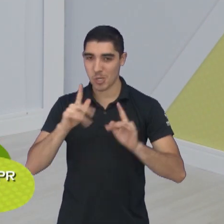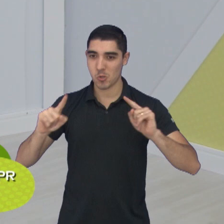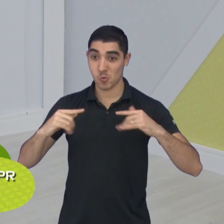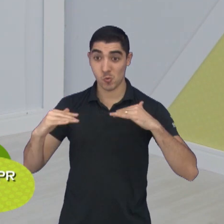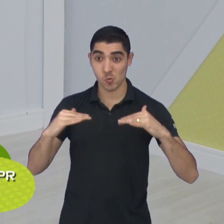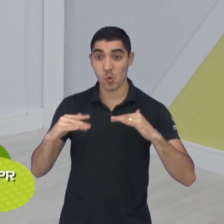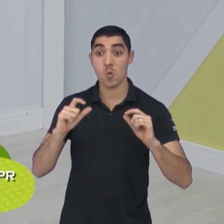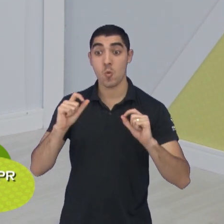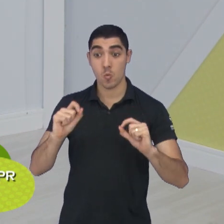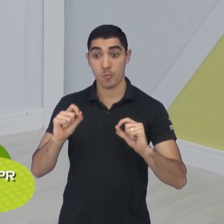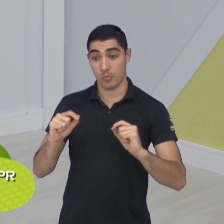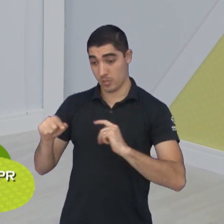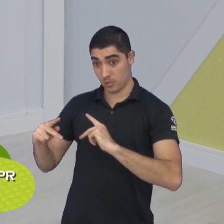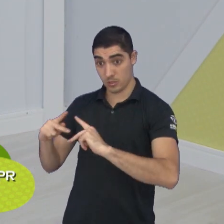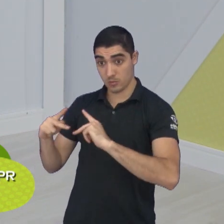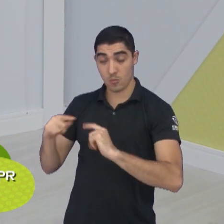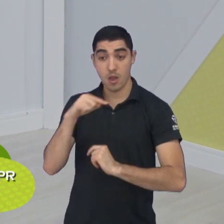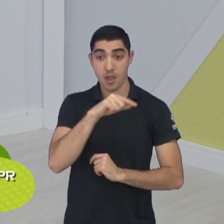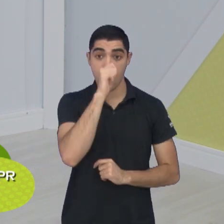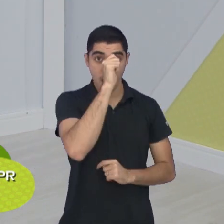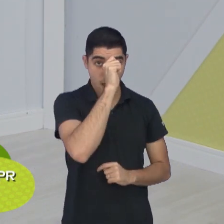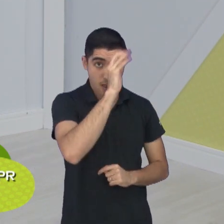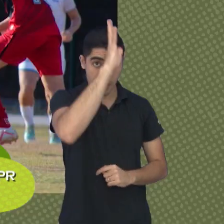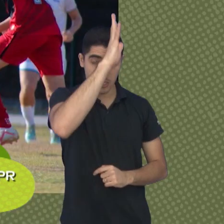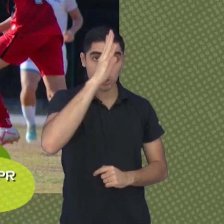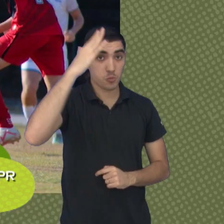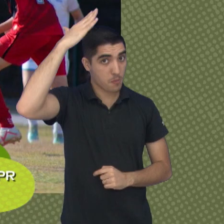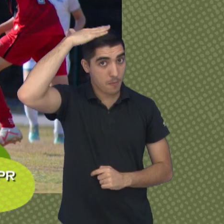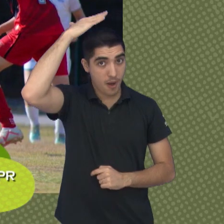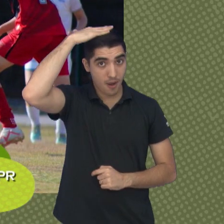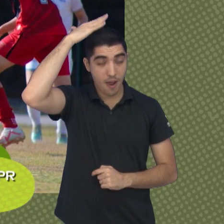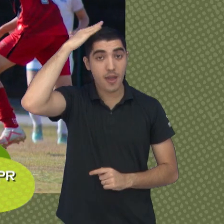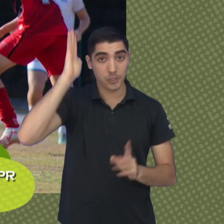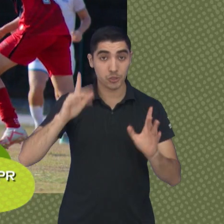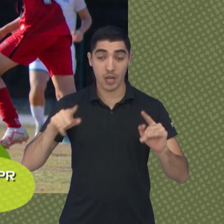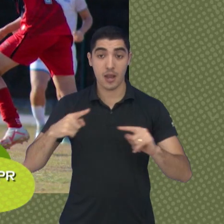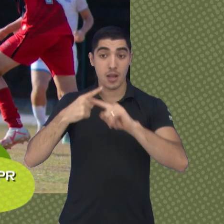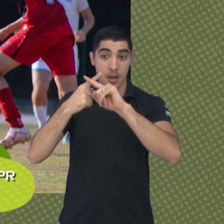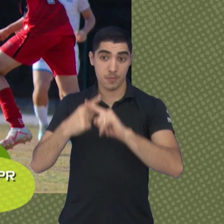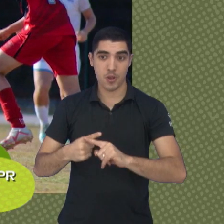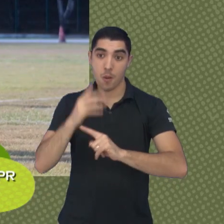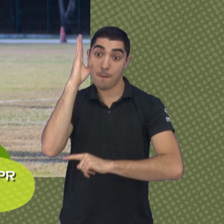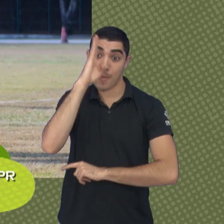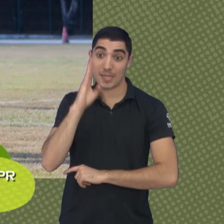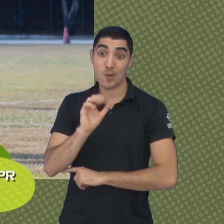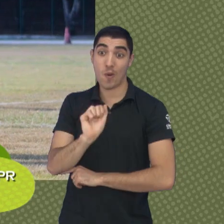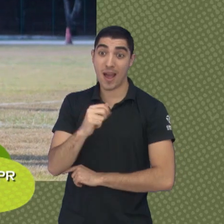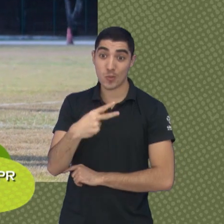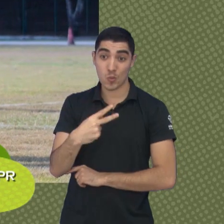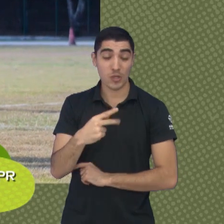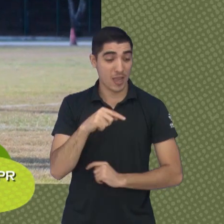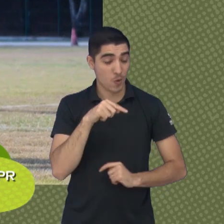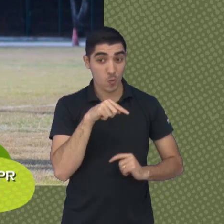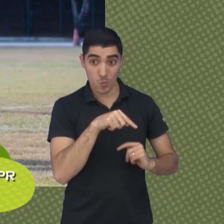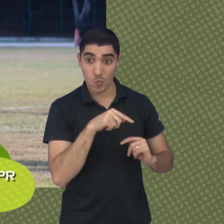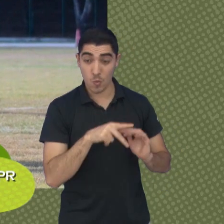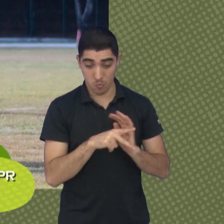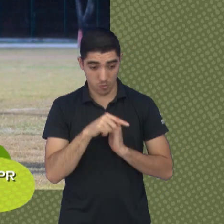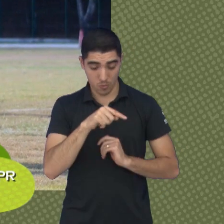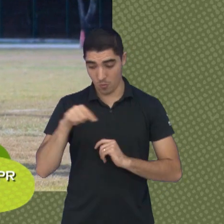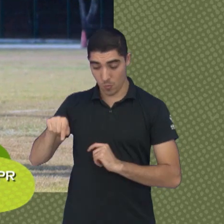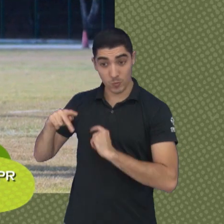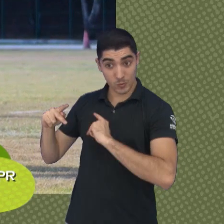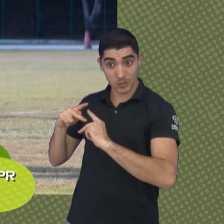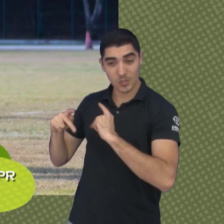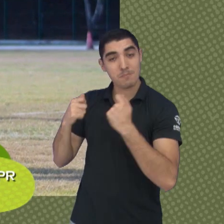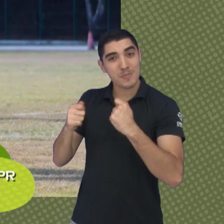penúltima rodada da fase de classificação do Campeonato Brasileiro da Série A2. São José precisava da vitória para tentar se afastar